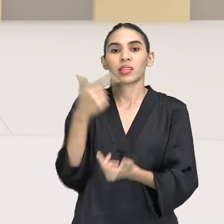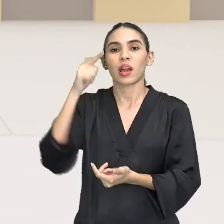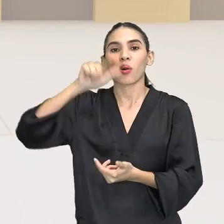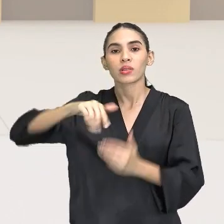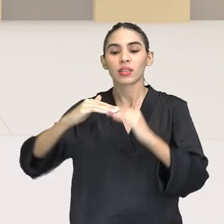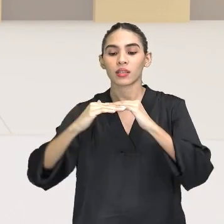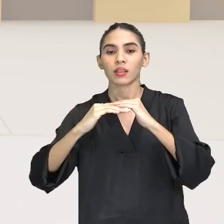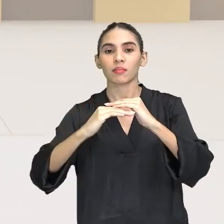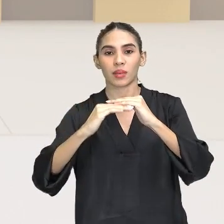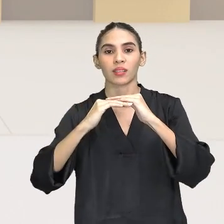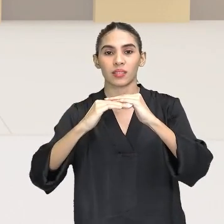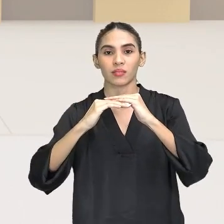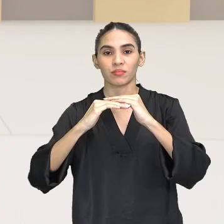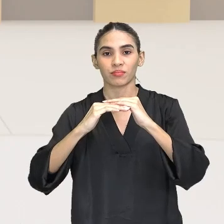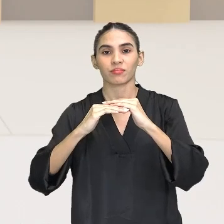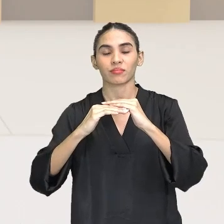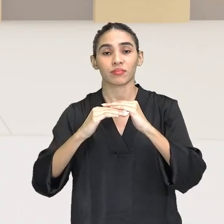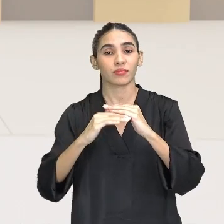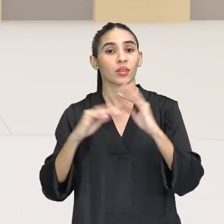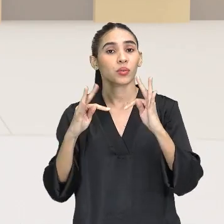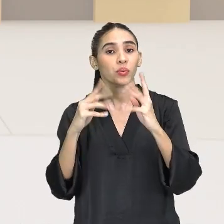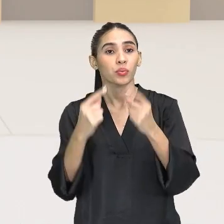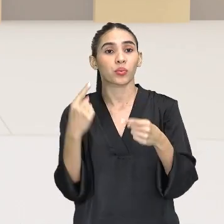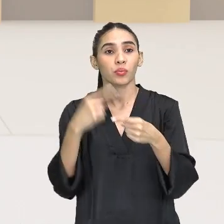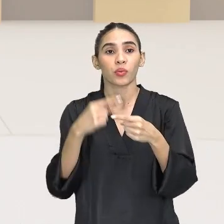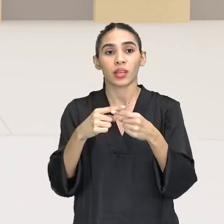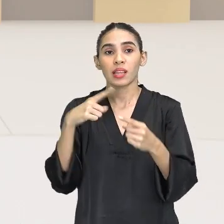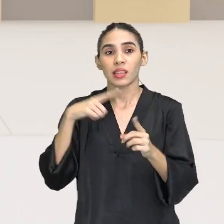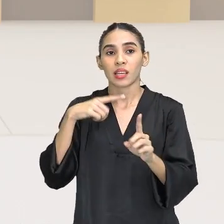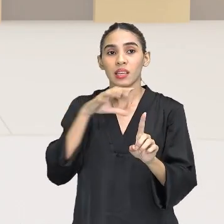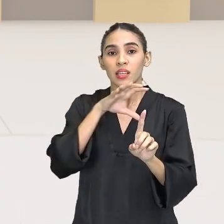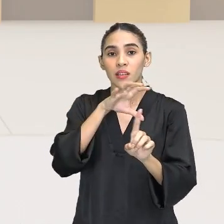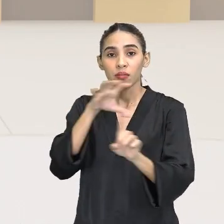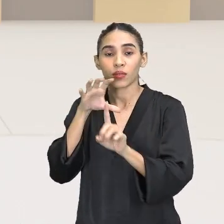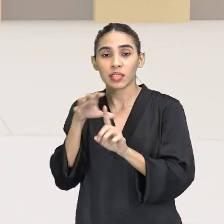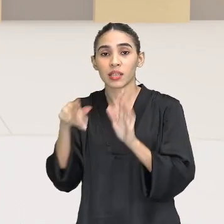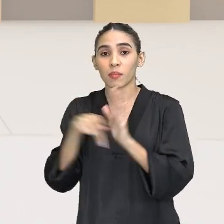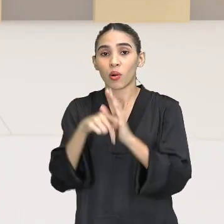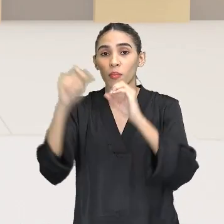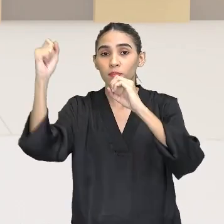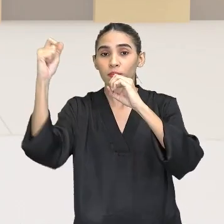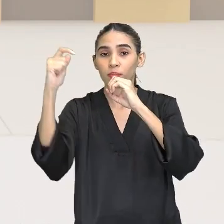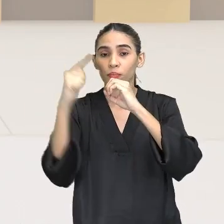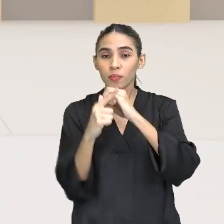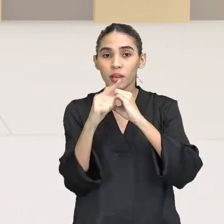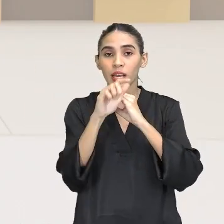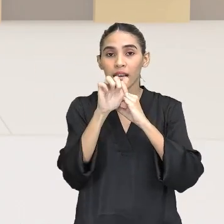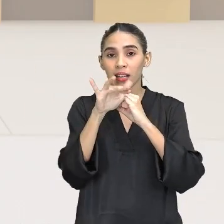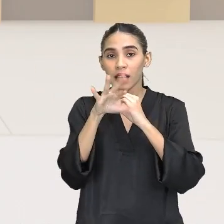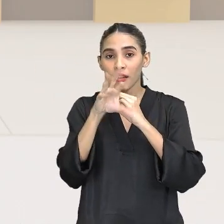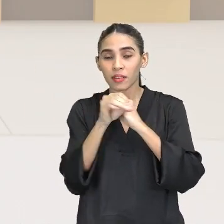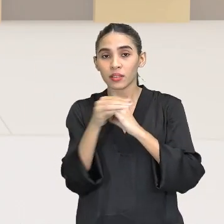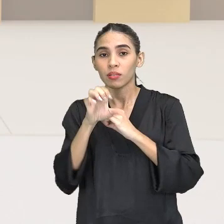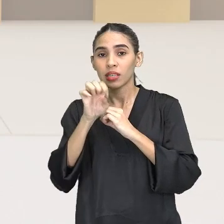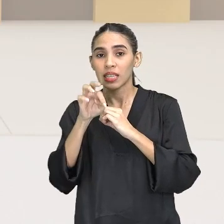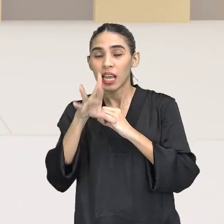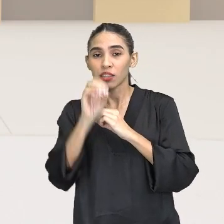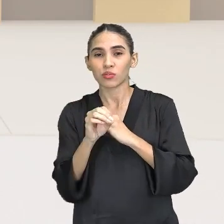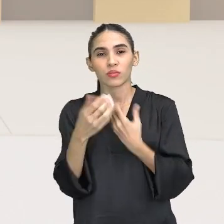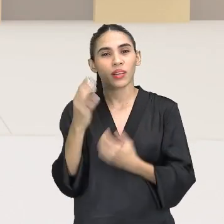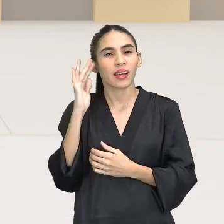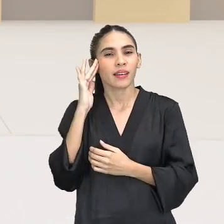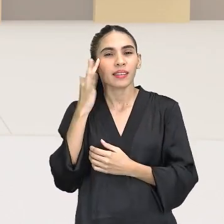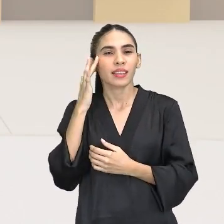uma temperatura constante. Tudo isso por causa do efeito estufa, né? Quando a gente fala de efeito estufa, às vezes as pessoas já entendem como